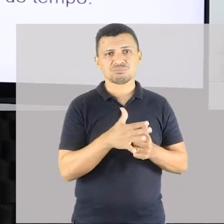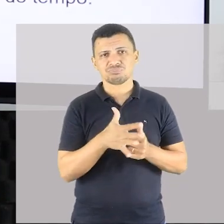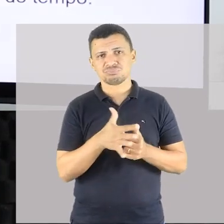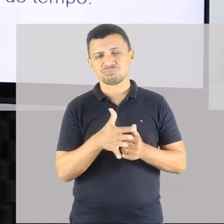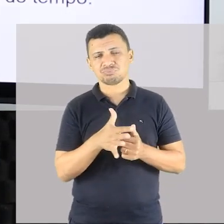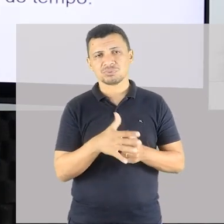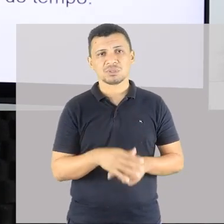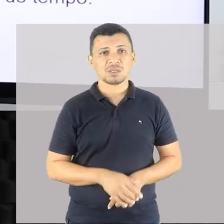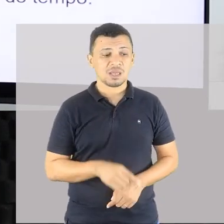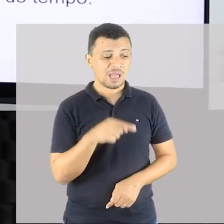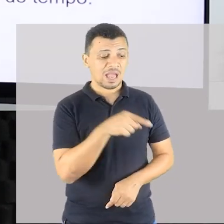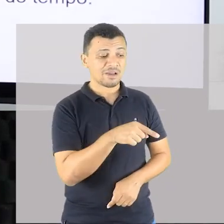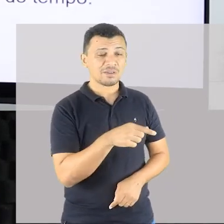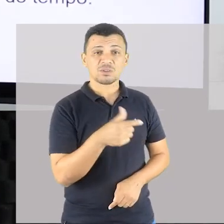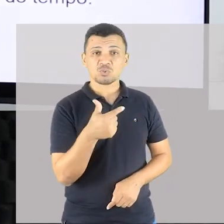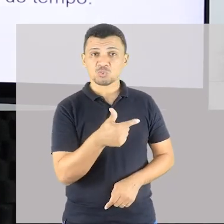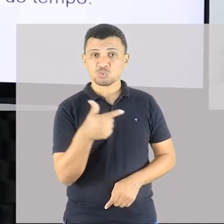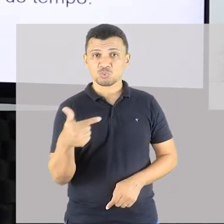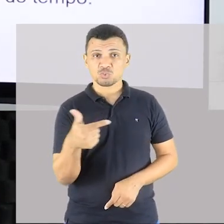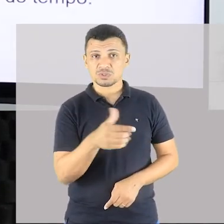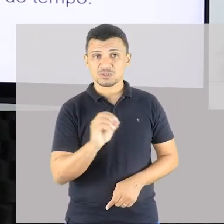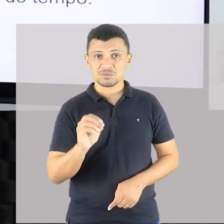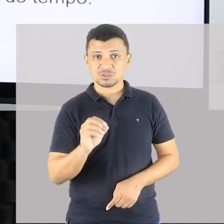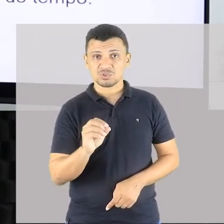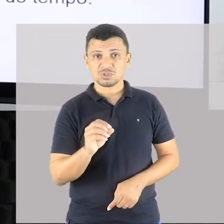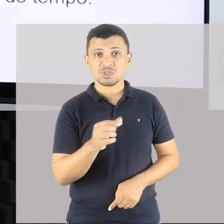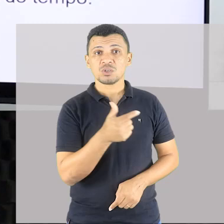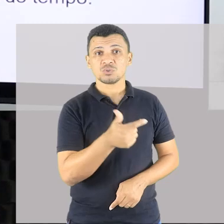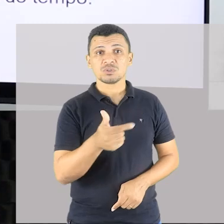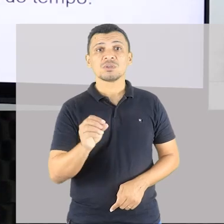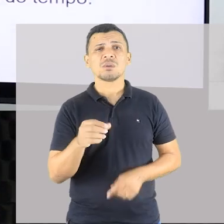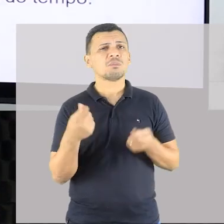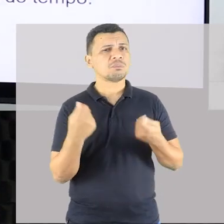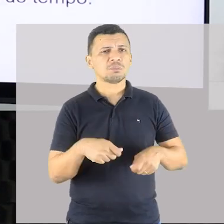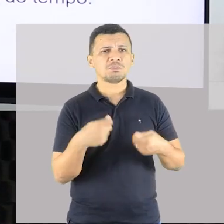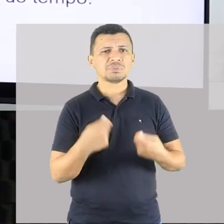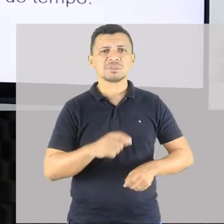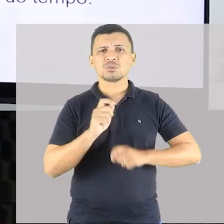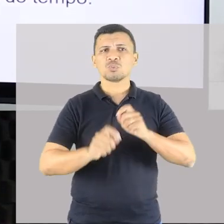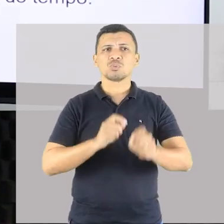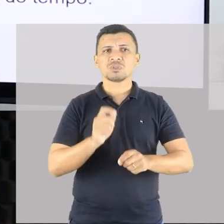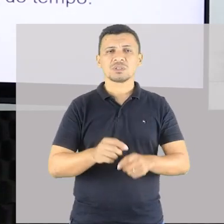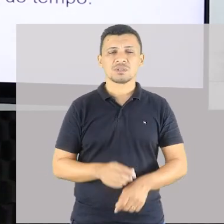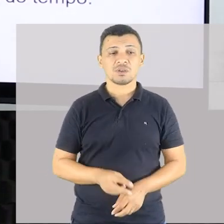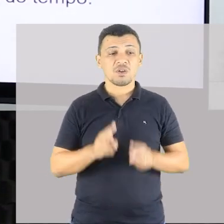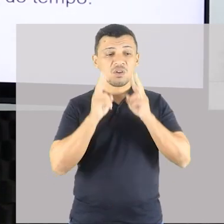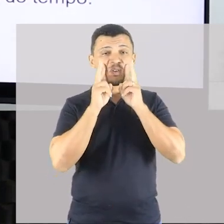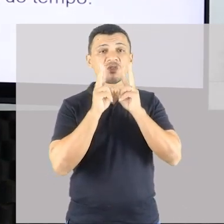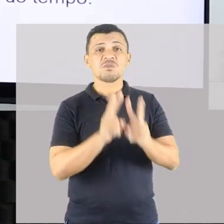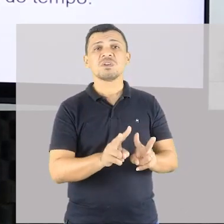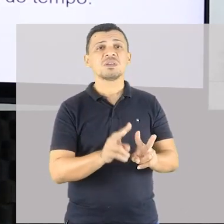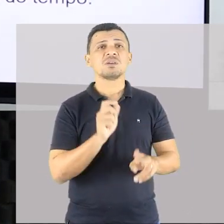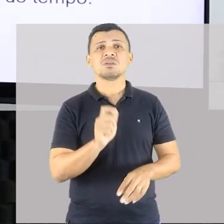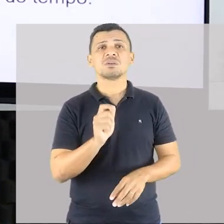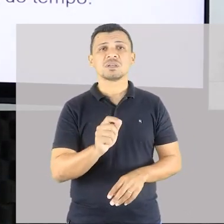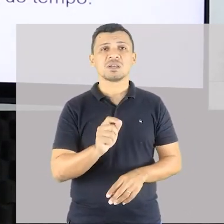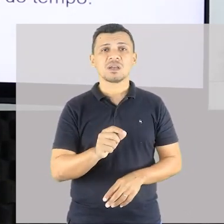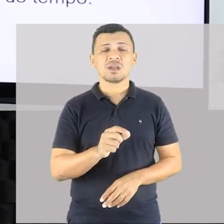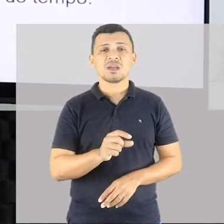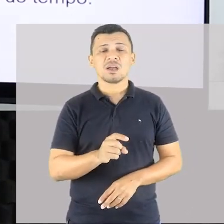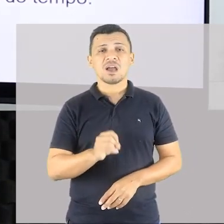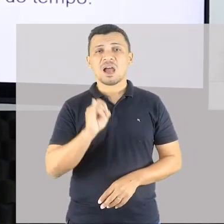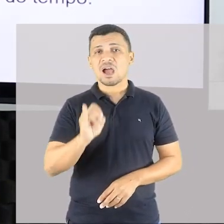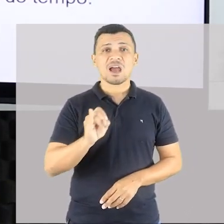aquele 220, por exemplo, aparecer, o que é necessário? Ó? Faraday observou que a intensidade